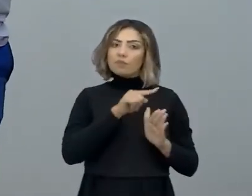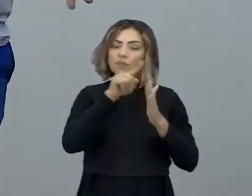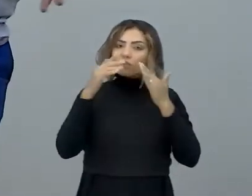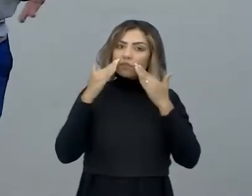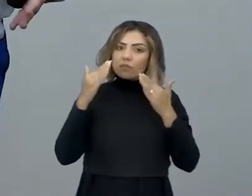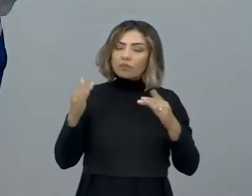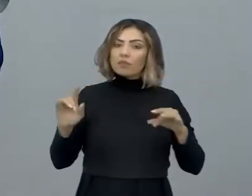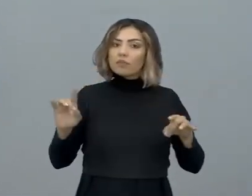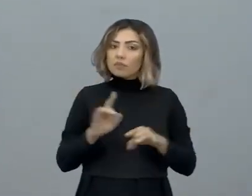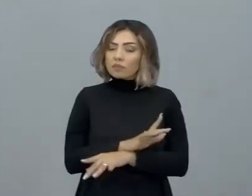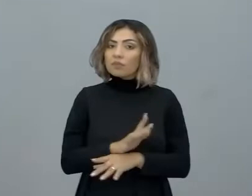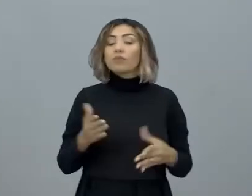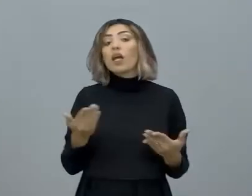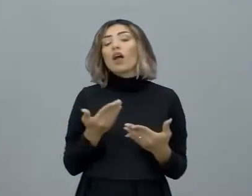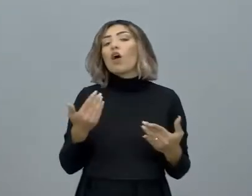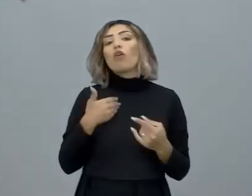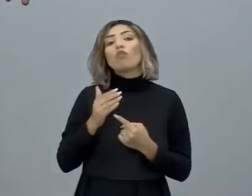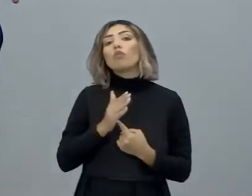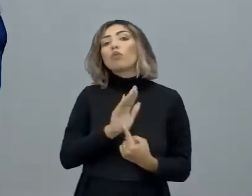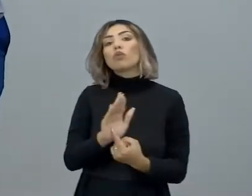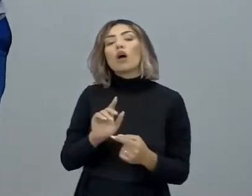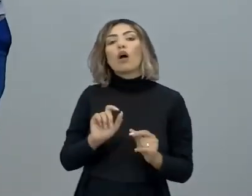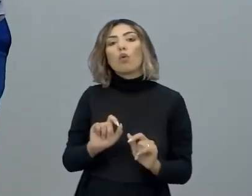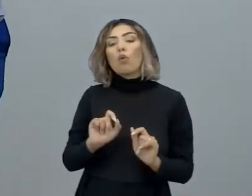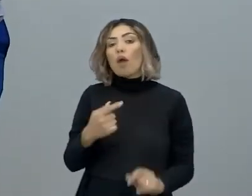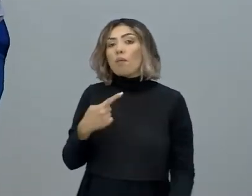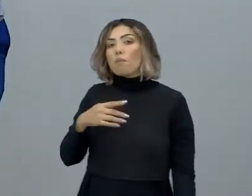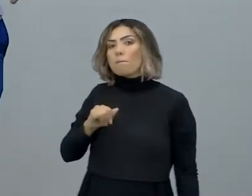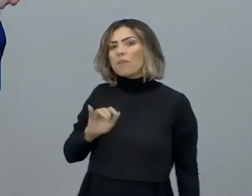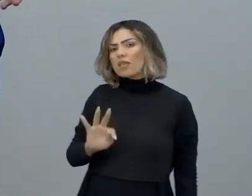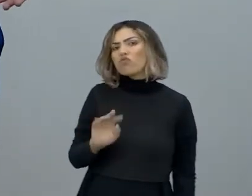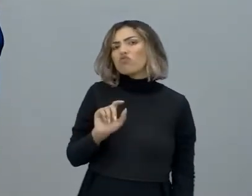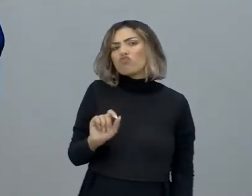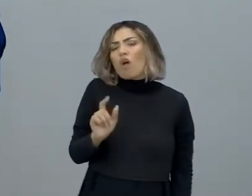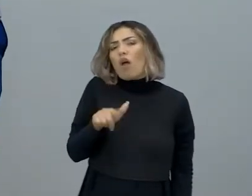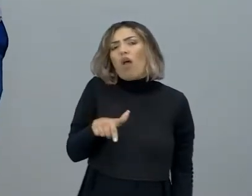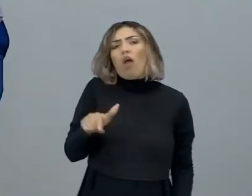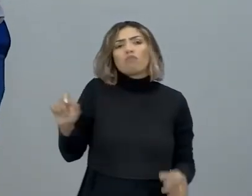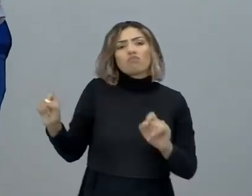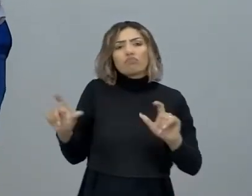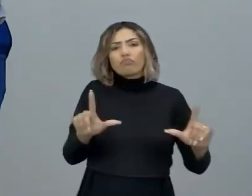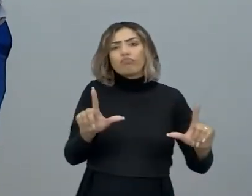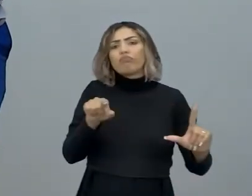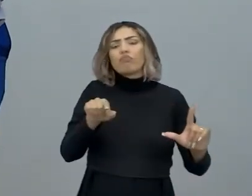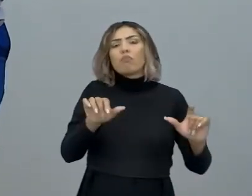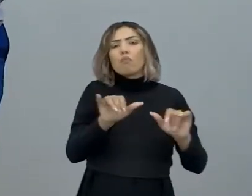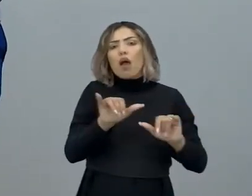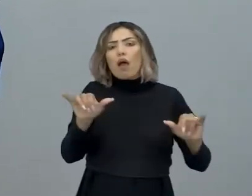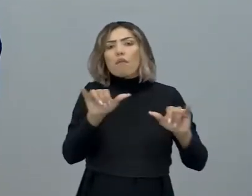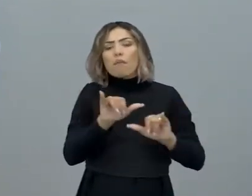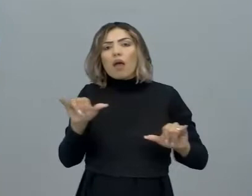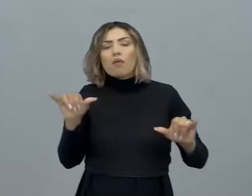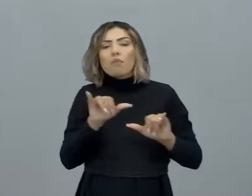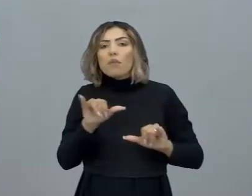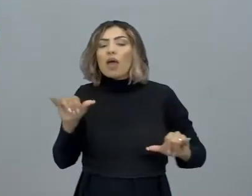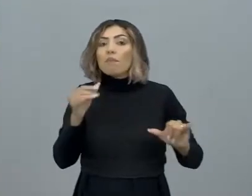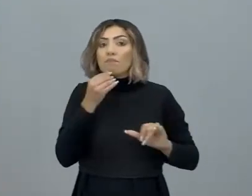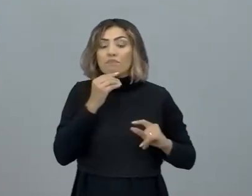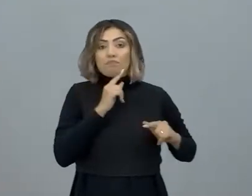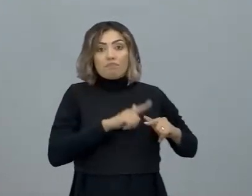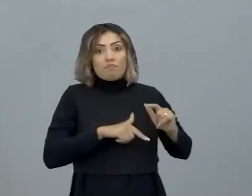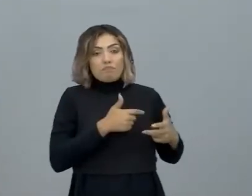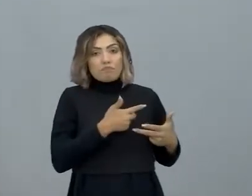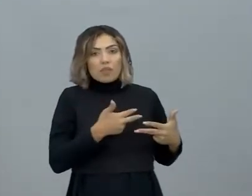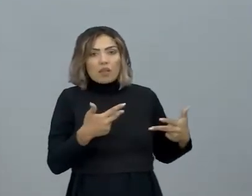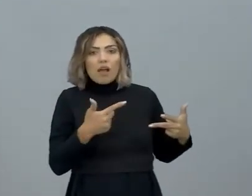agora eu vou estar mostrando para vocês um pitch, tá? Uma propaganda. E para tentar vender o nosso produto,